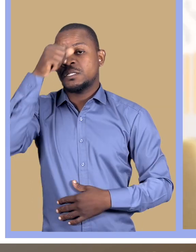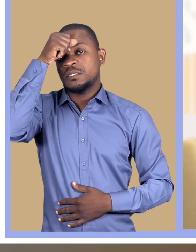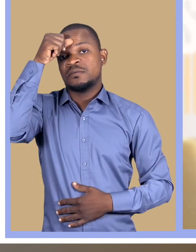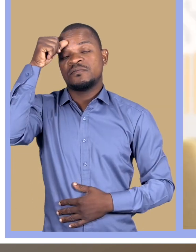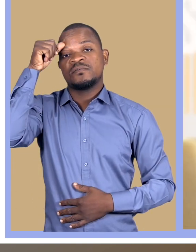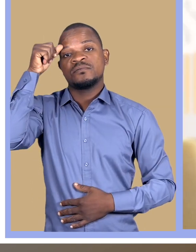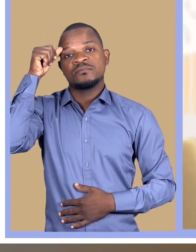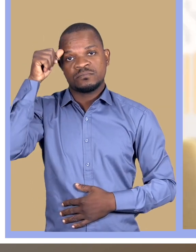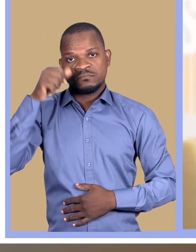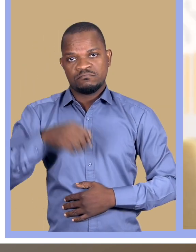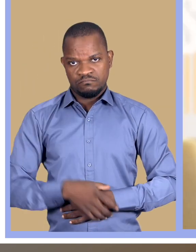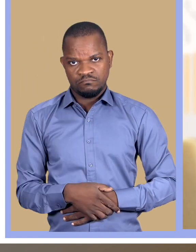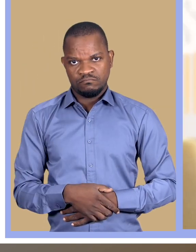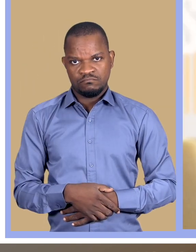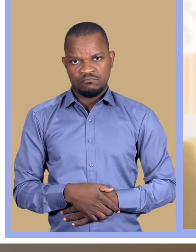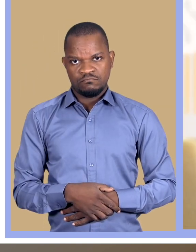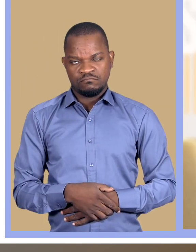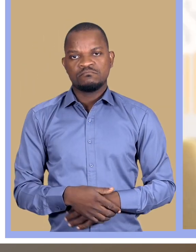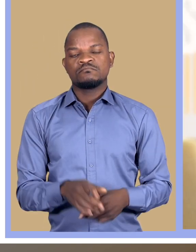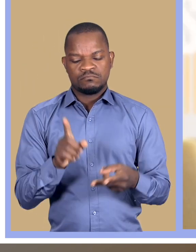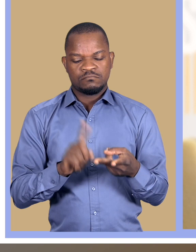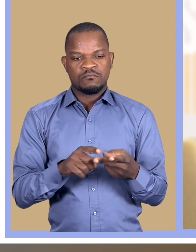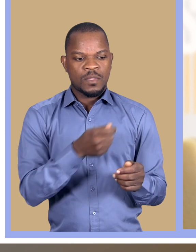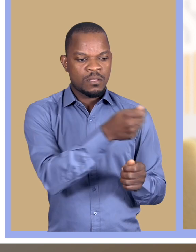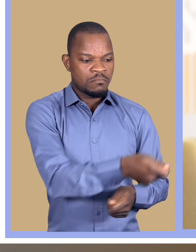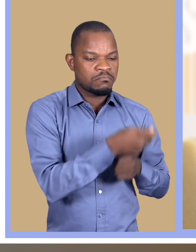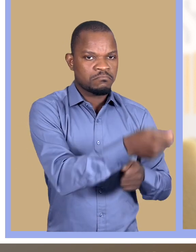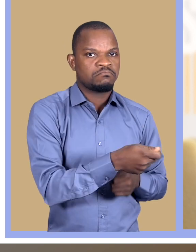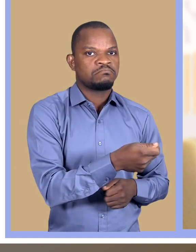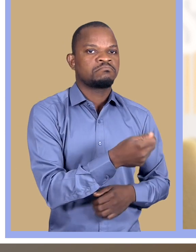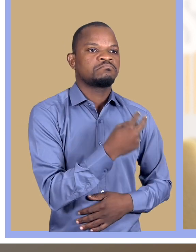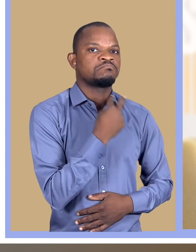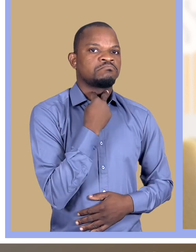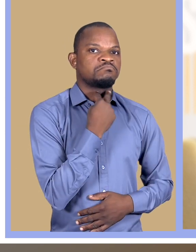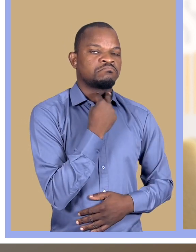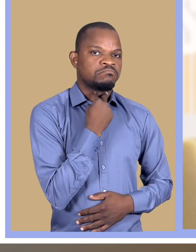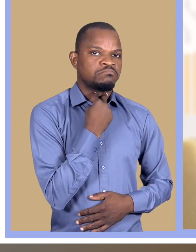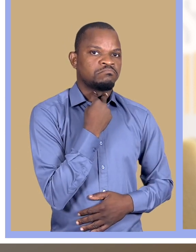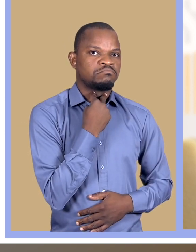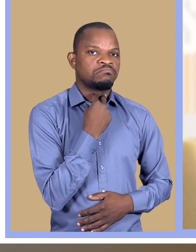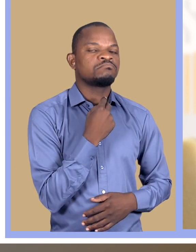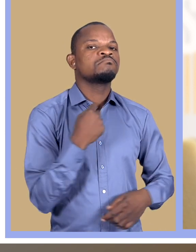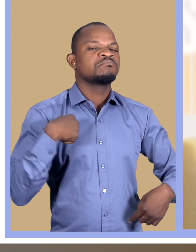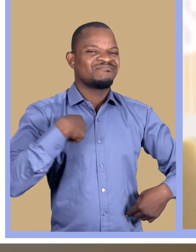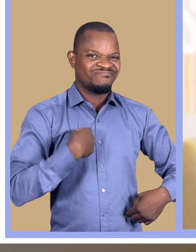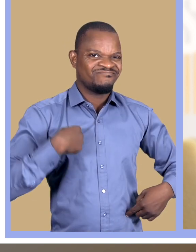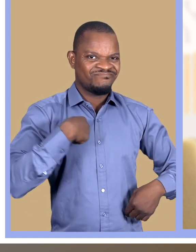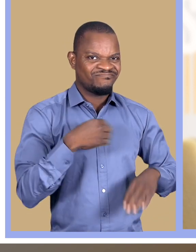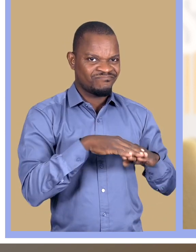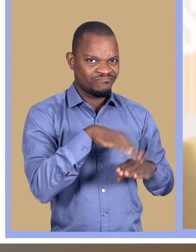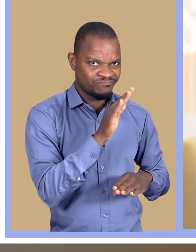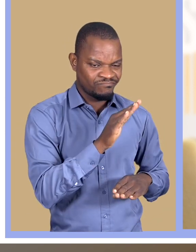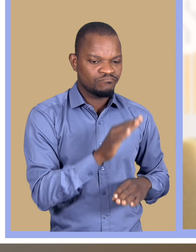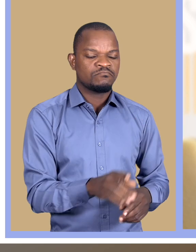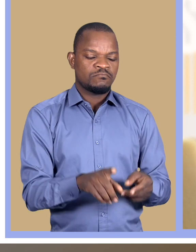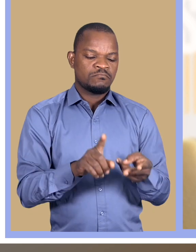clima. E o efeito direto é é que a agricultura vai automaticamente sofrer, as pessoas vão